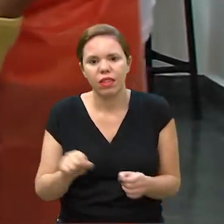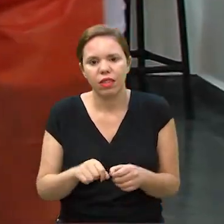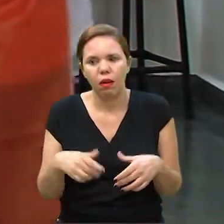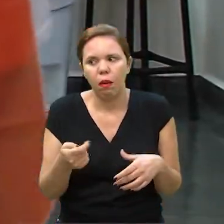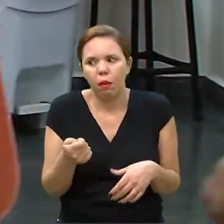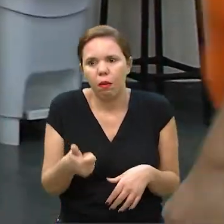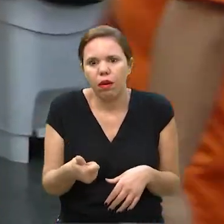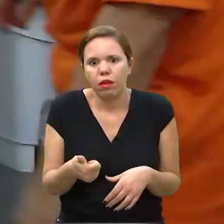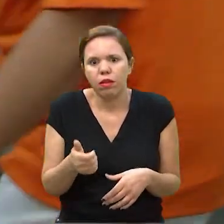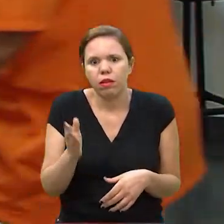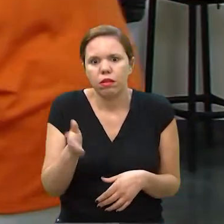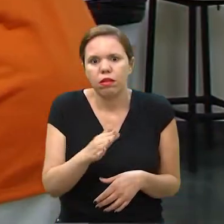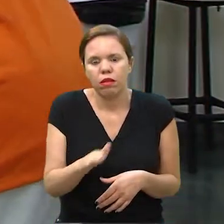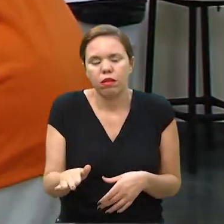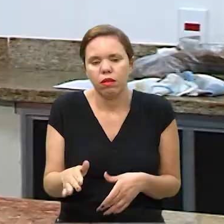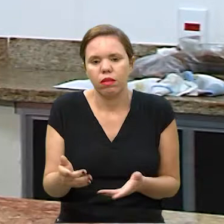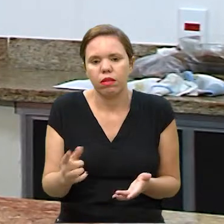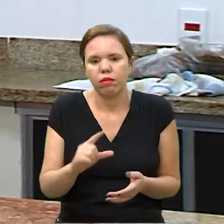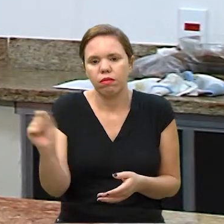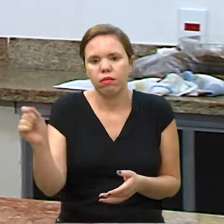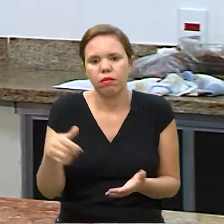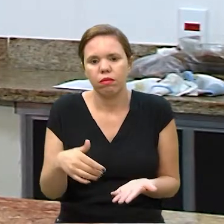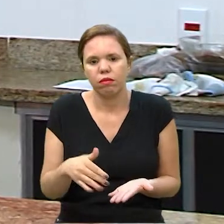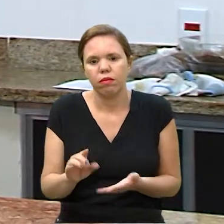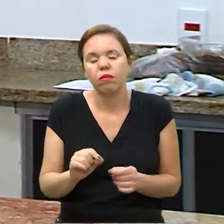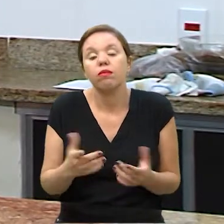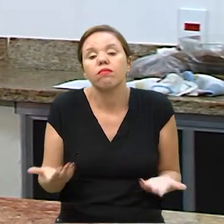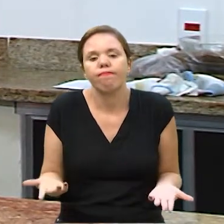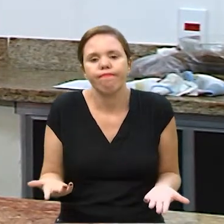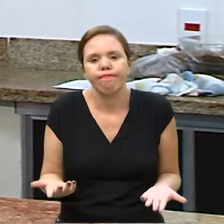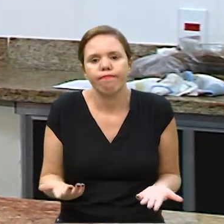seria desclassificada por não prestar atenção no forno?